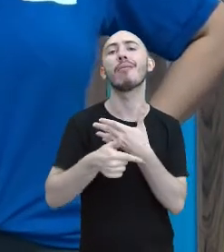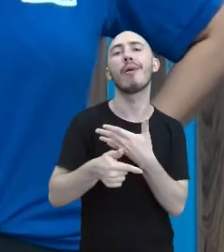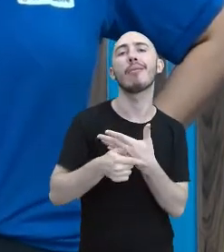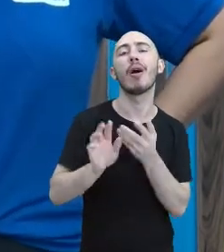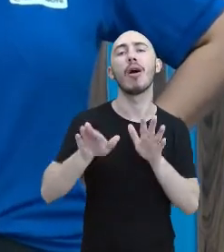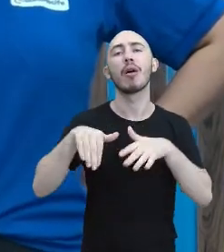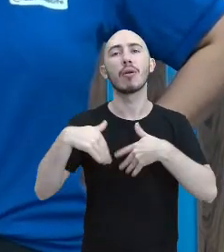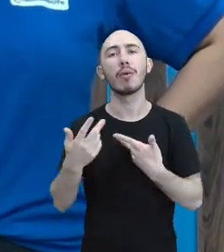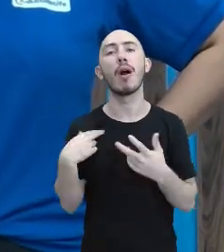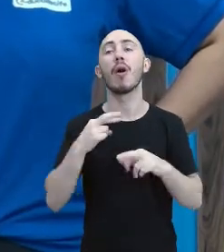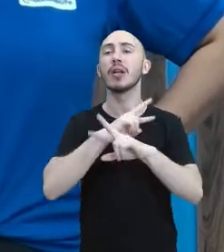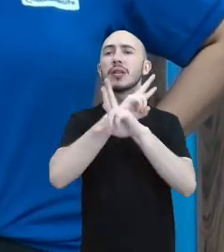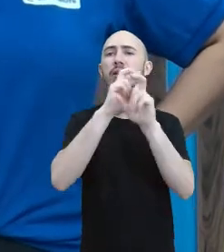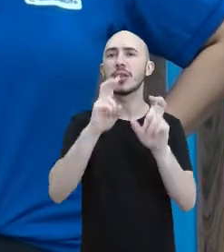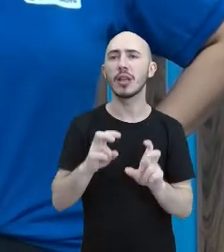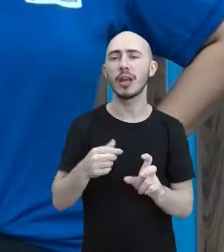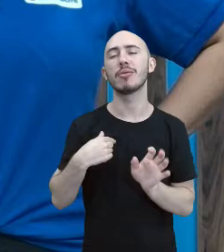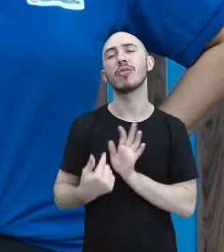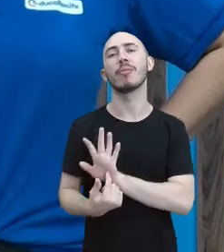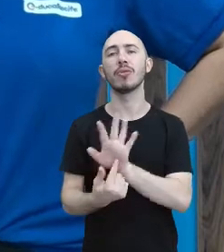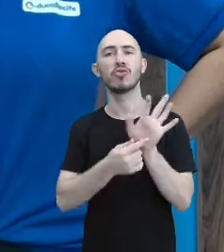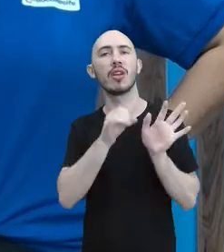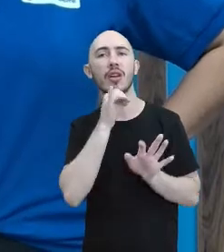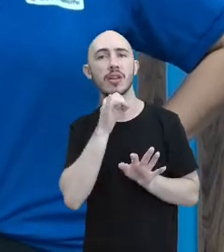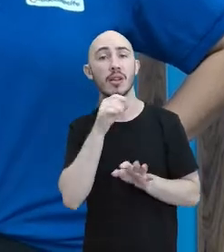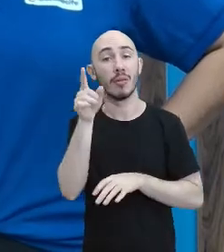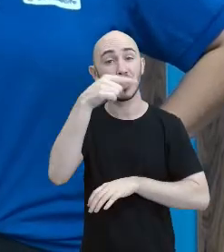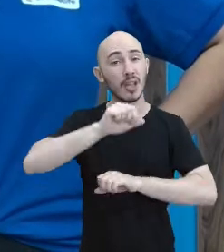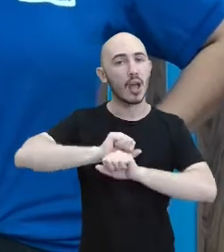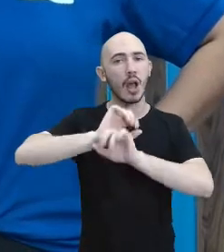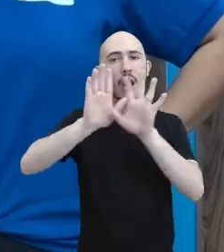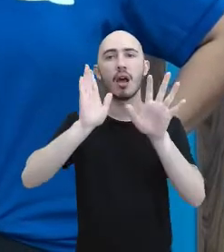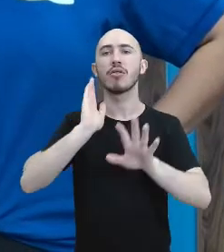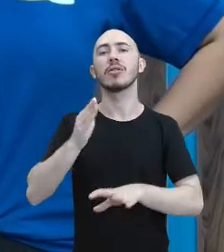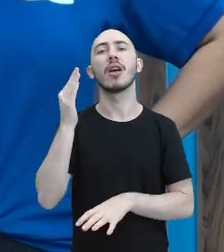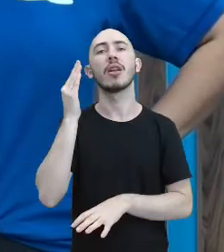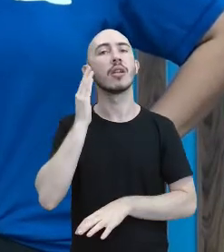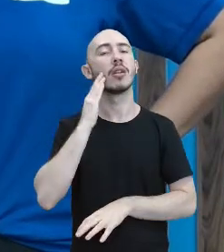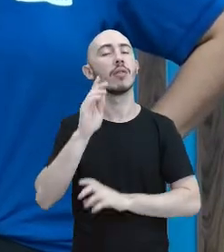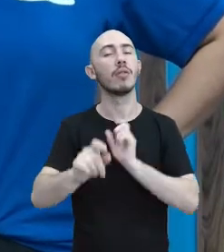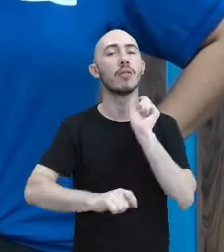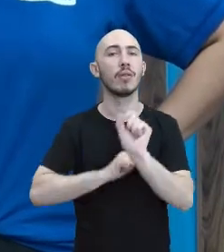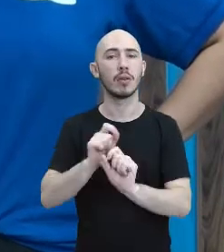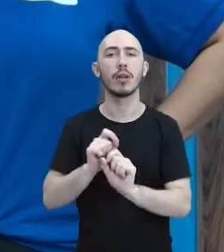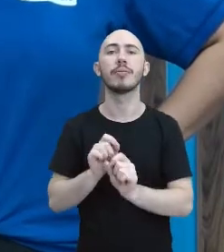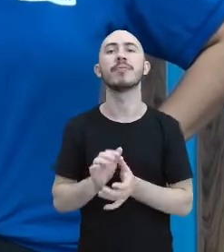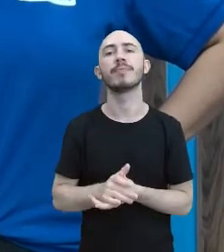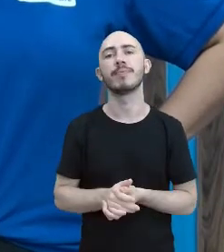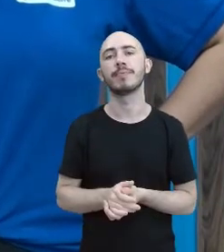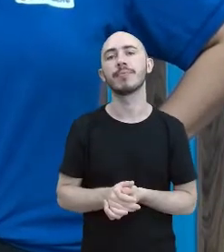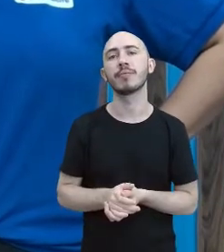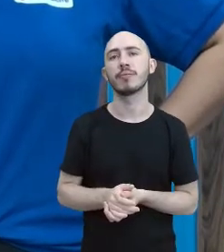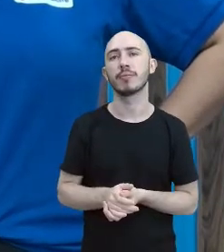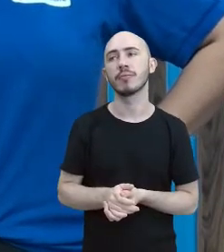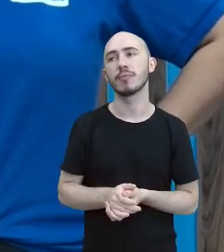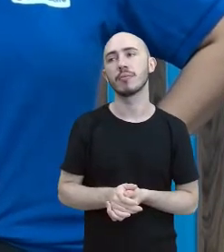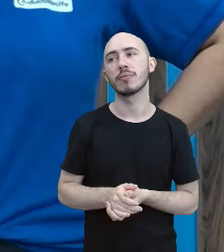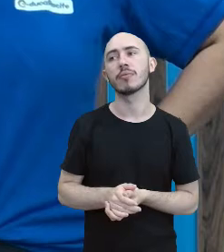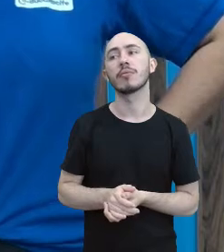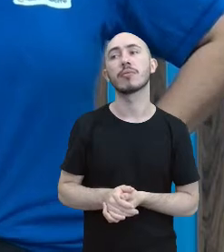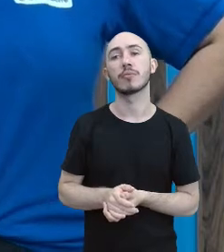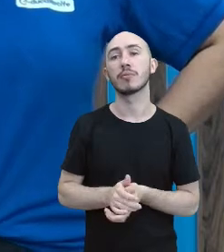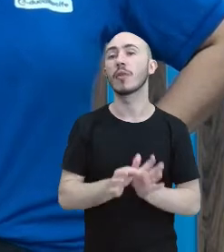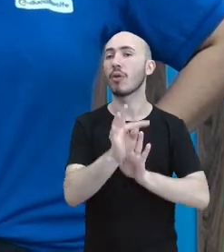eu já trouxe os temas. Eu acho que ficou claro para nós que o tutorial é um